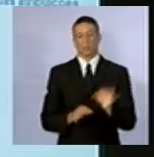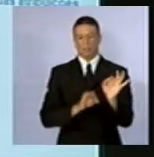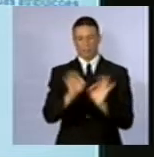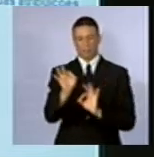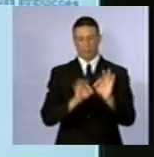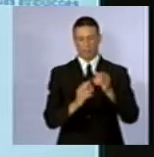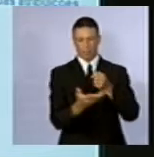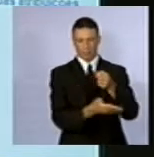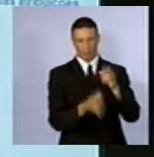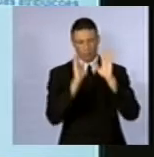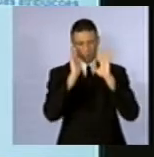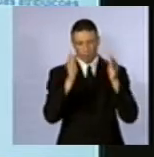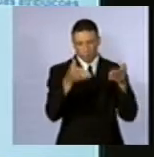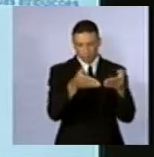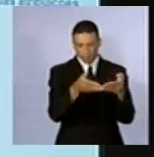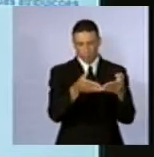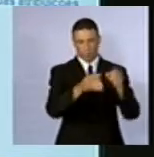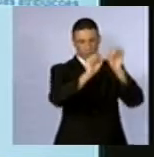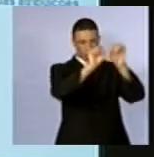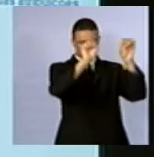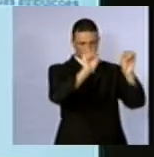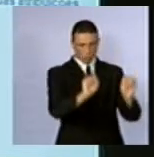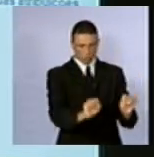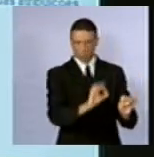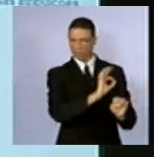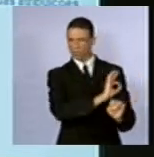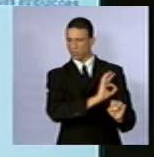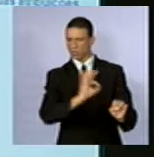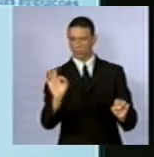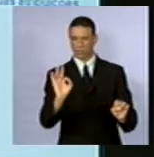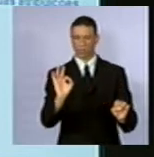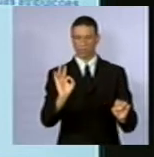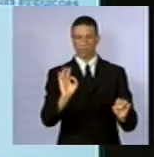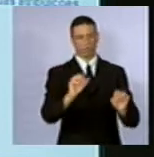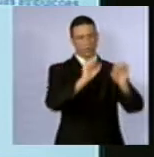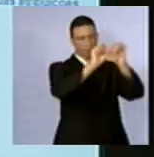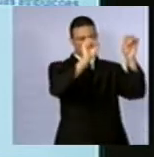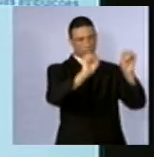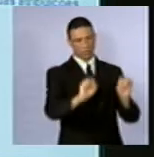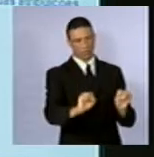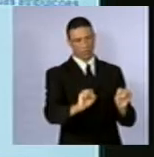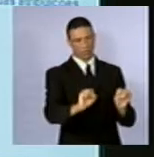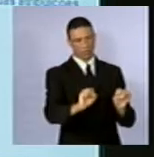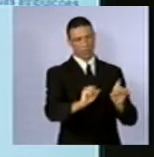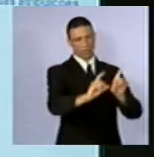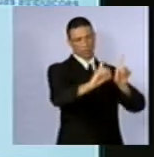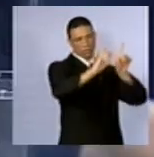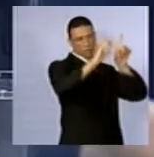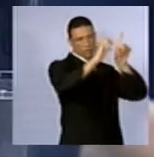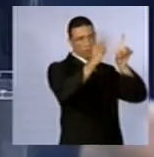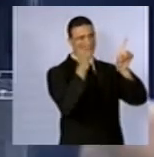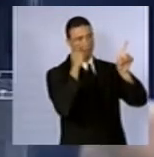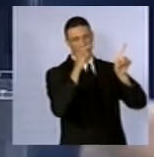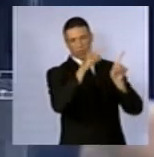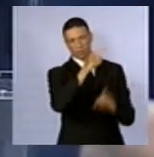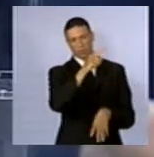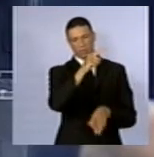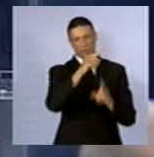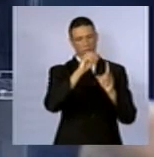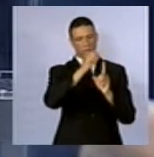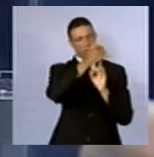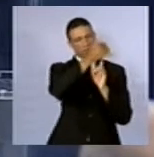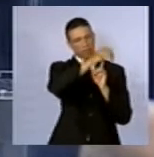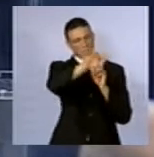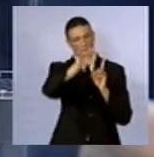numa ótimo sistêmico numa dimensão de ótimo sistêmico que é segurança eletroenergética garantir